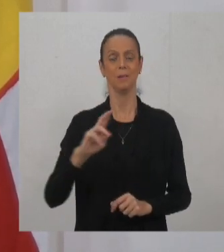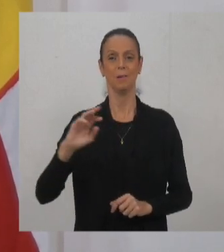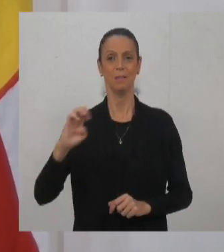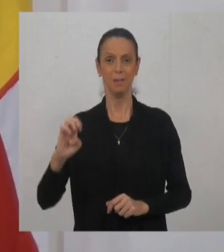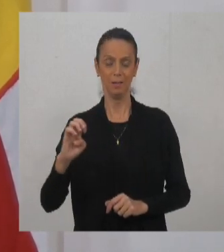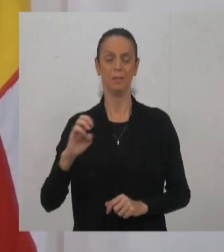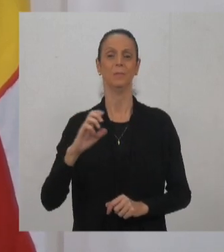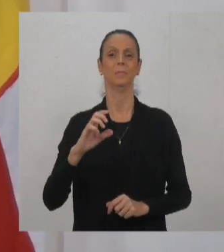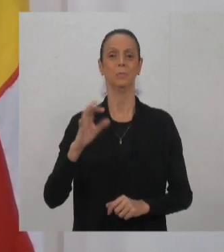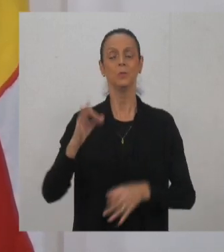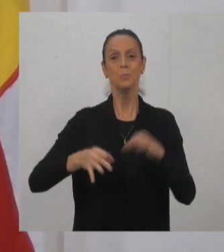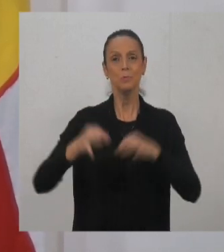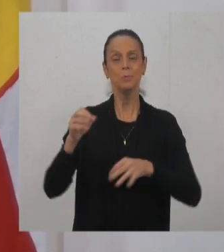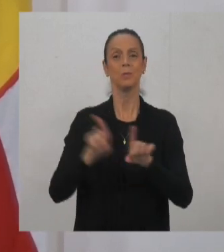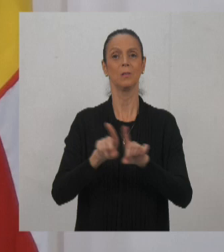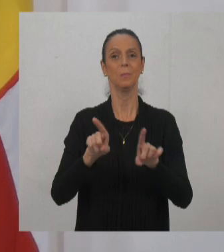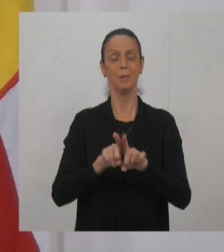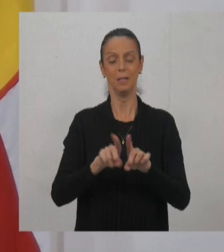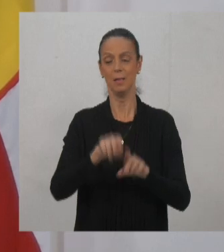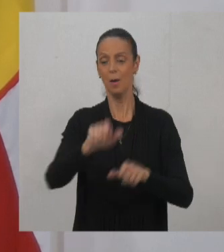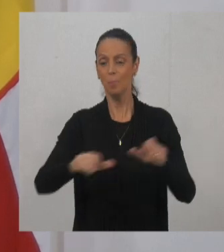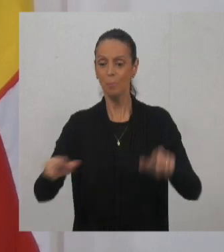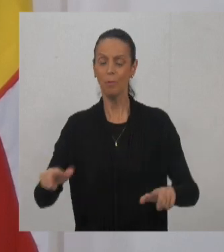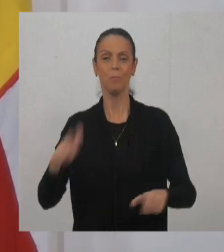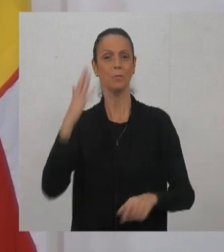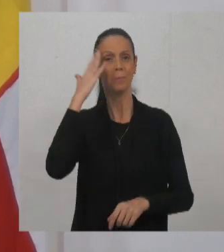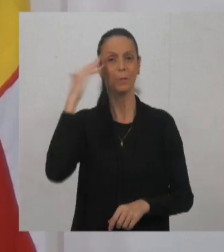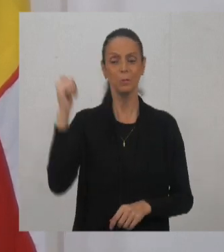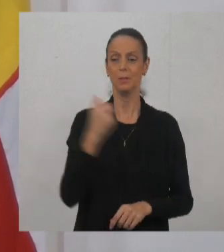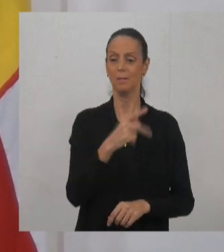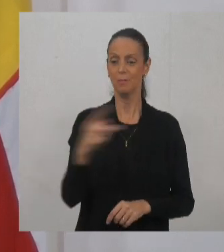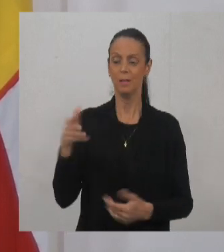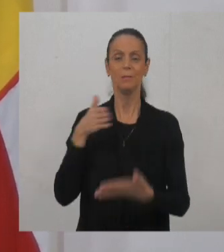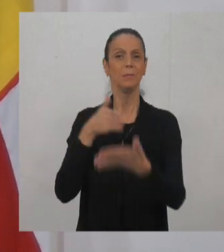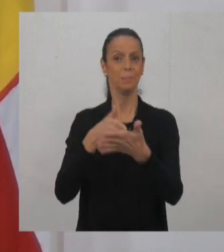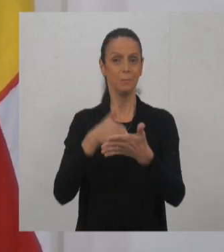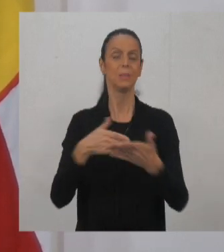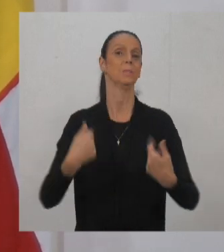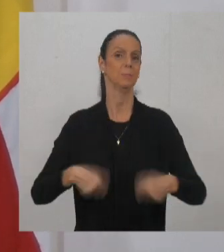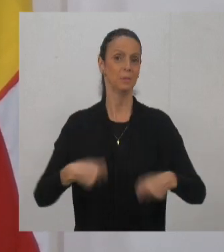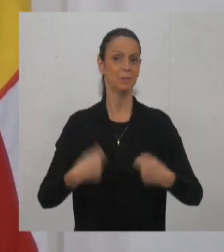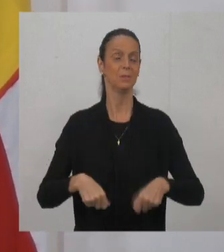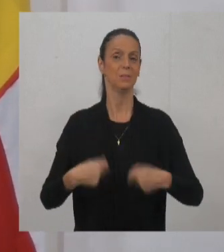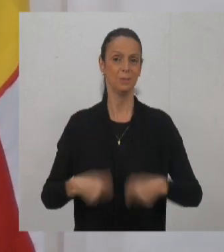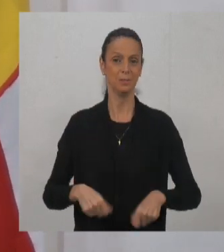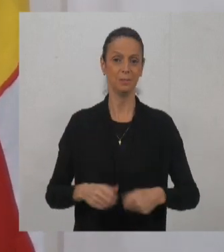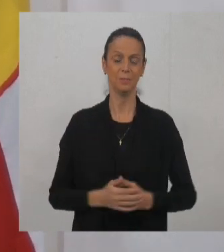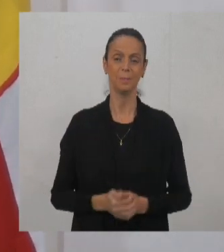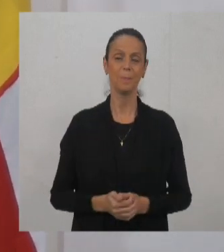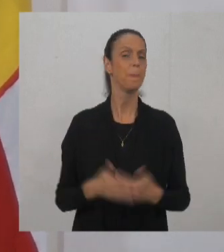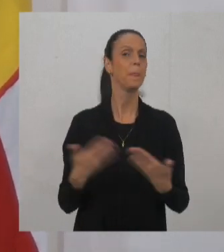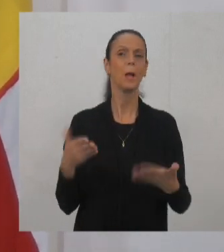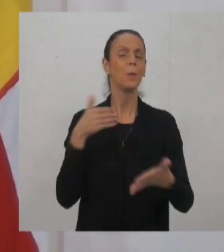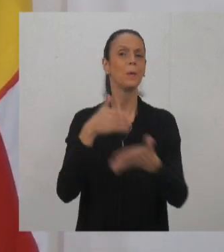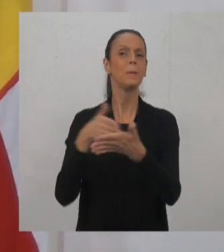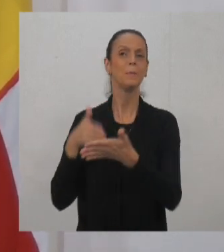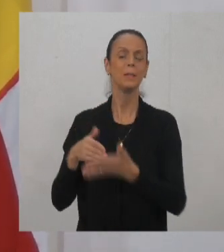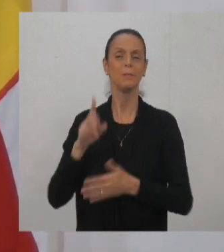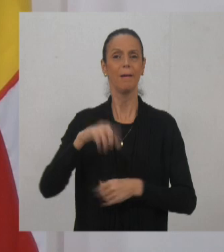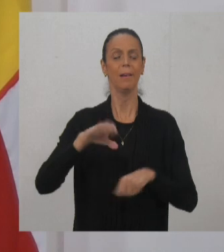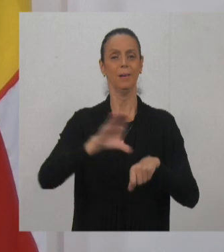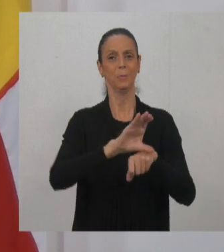própria soberania popular necessita de limites, e que estes limites venham a ser as suas